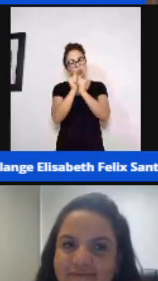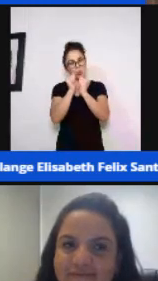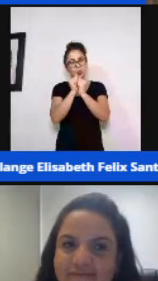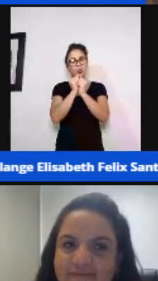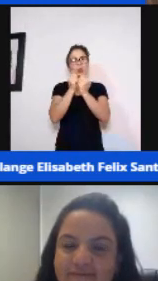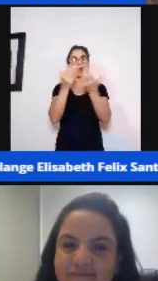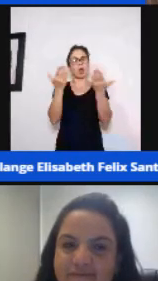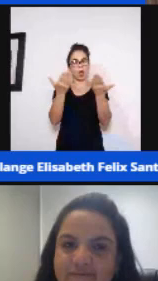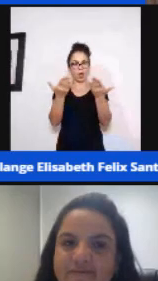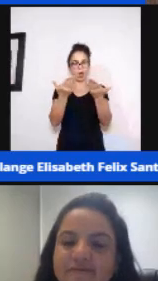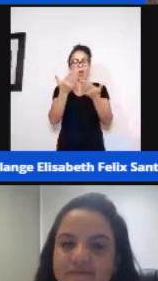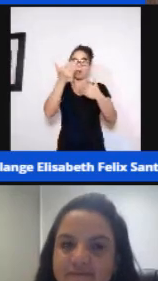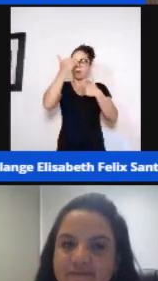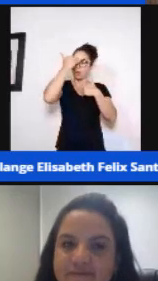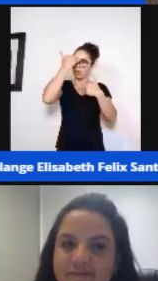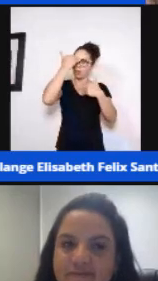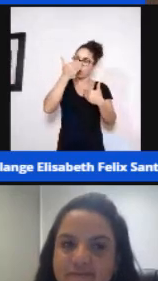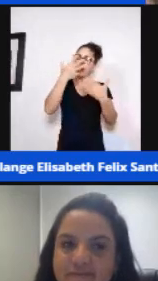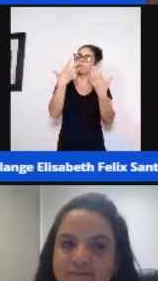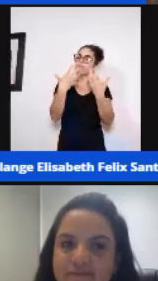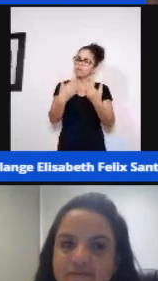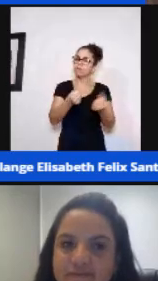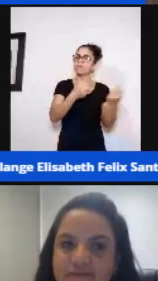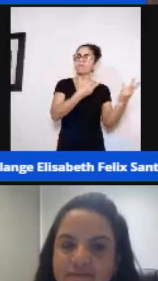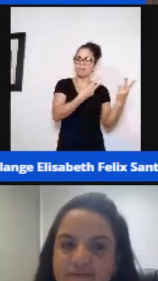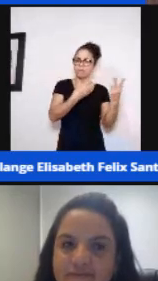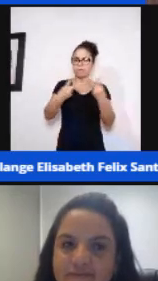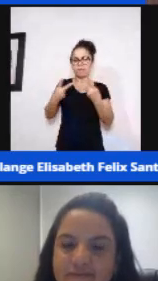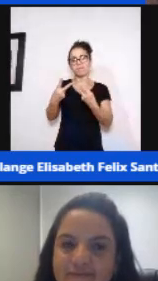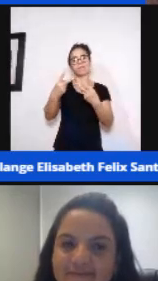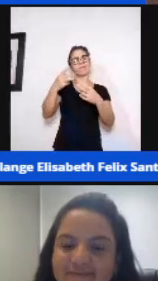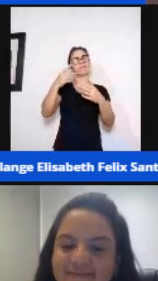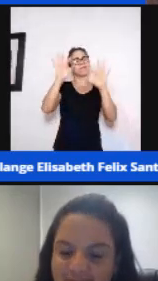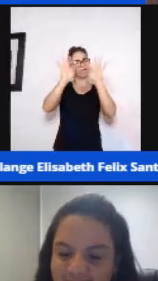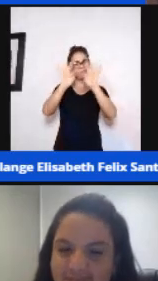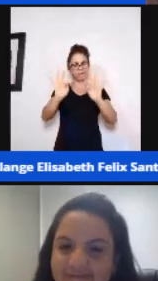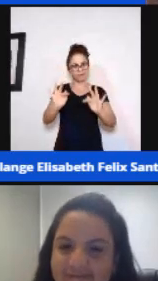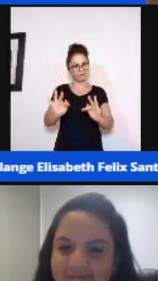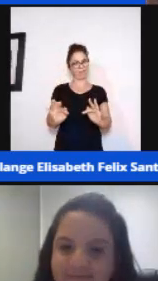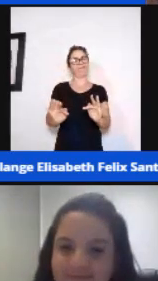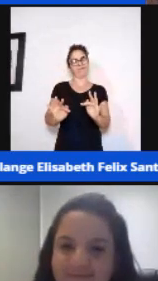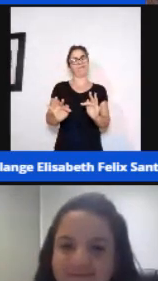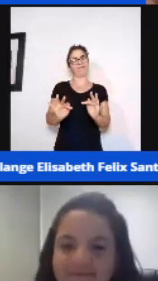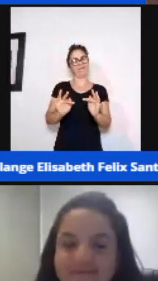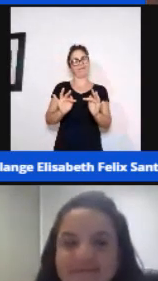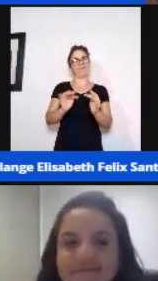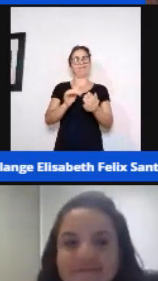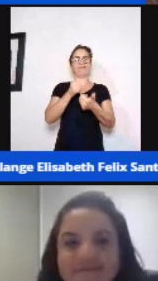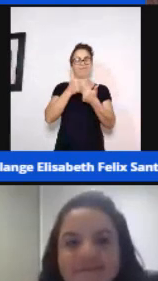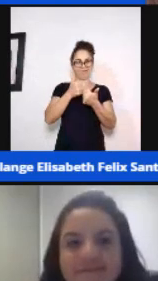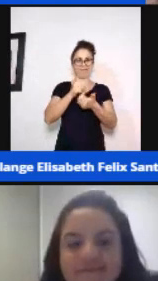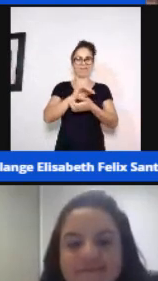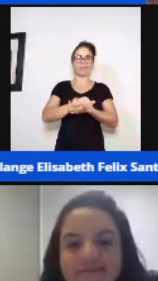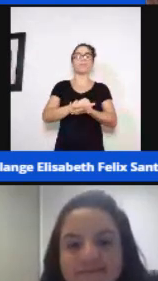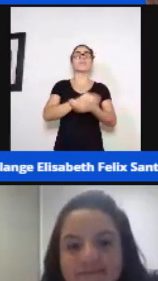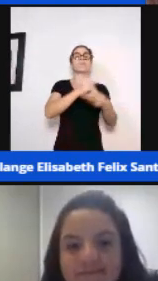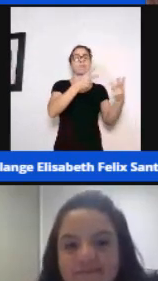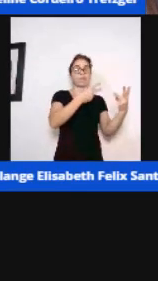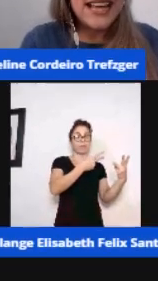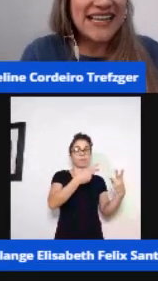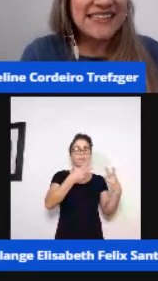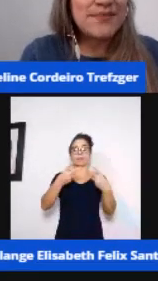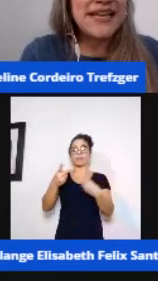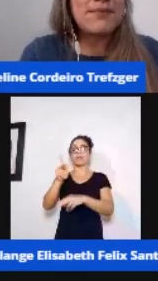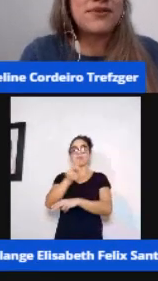por aceitar o nosso convite. É uma felicidade muito grande tê-los aqui conosco na nossa formação. Trazemos também a nossa